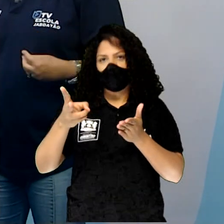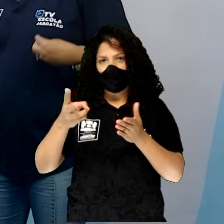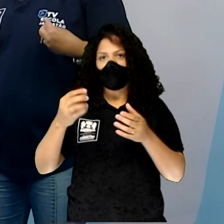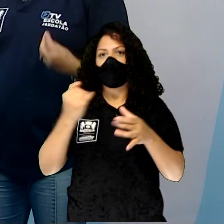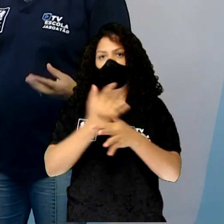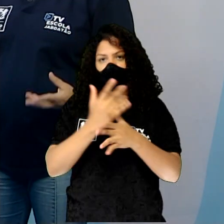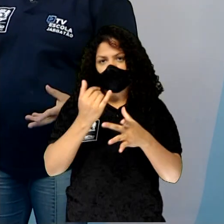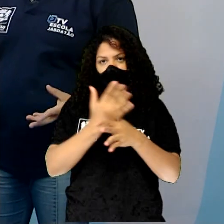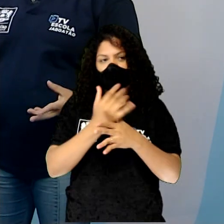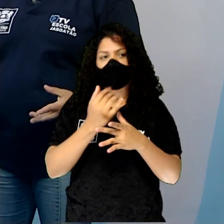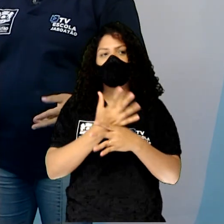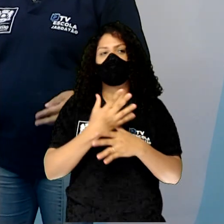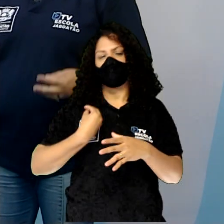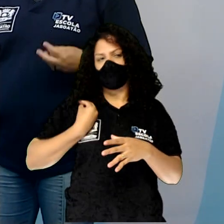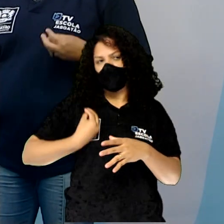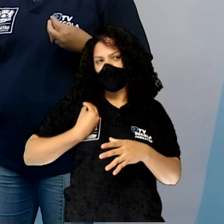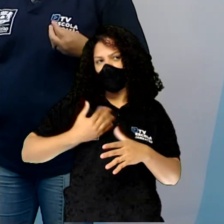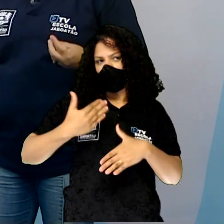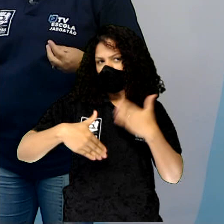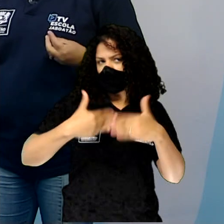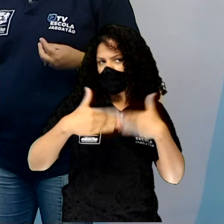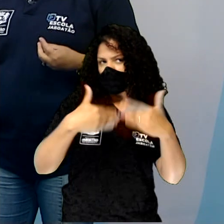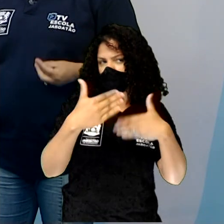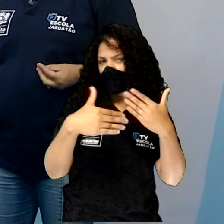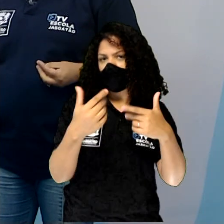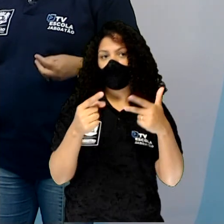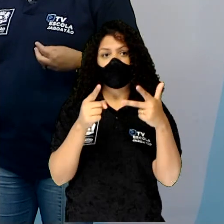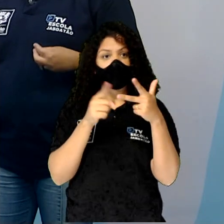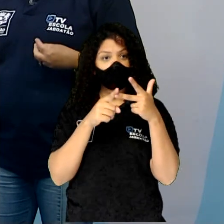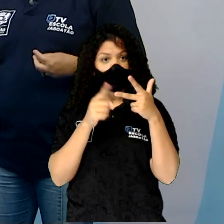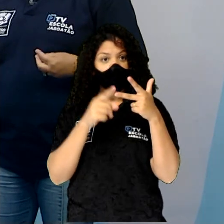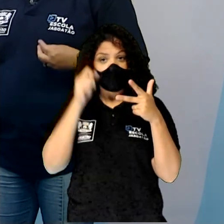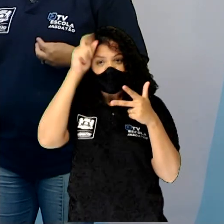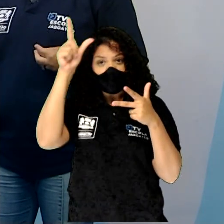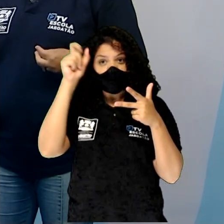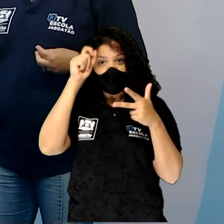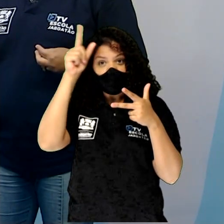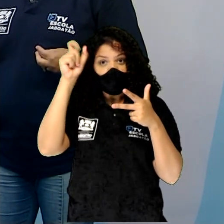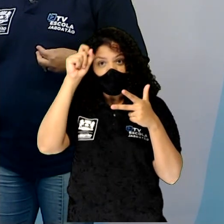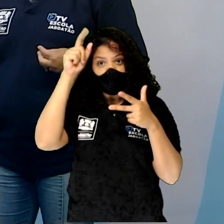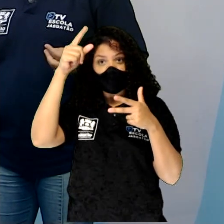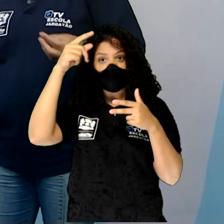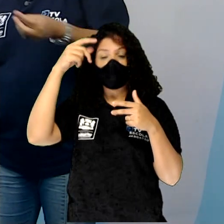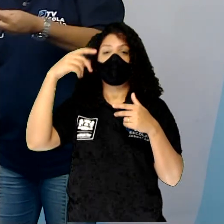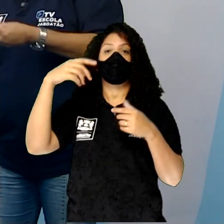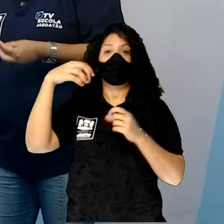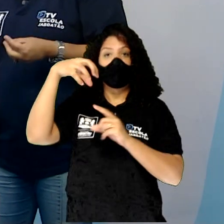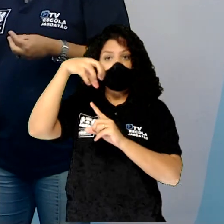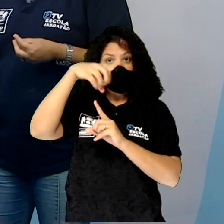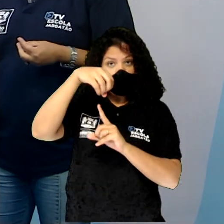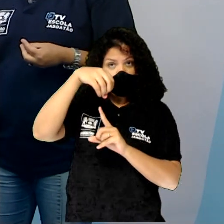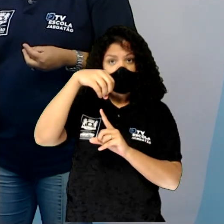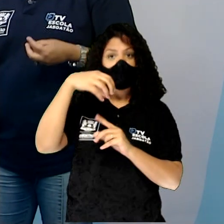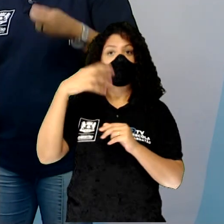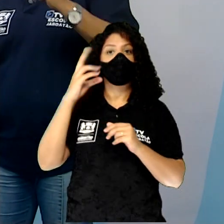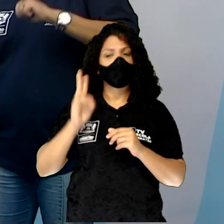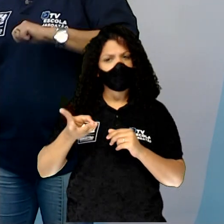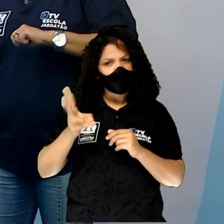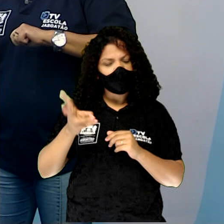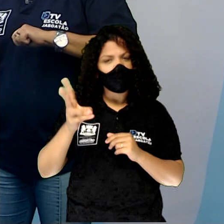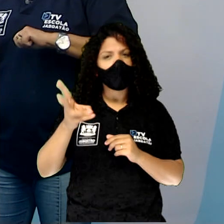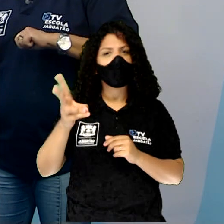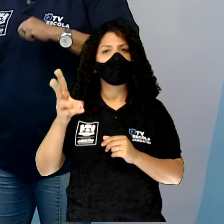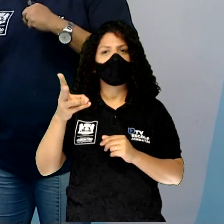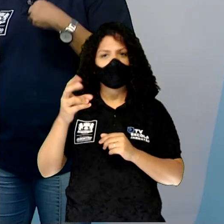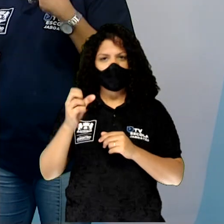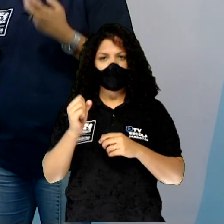viver folgadamente. Né? As ideias iluministas que estão sempre pairando nos nossos assuntos, principalmente